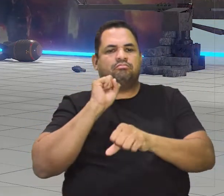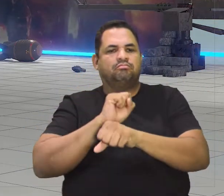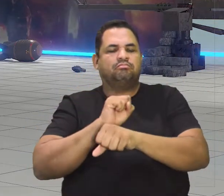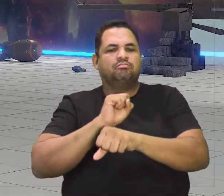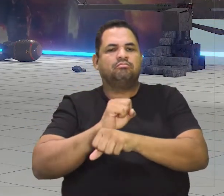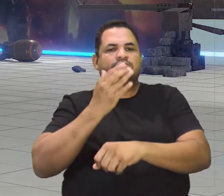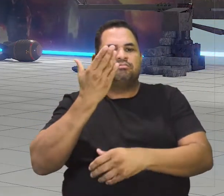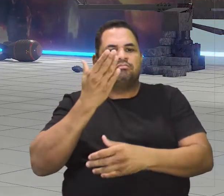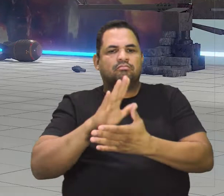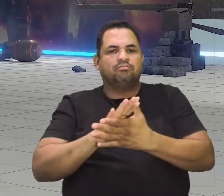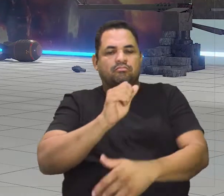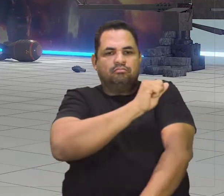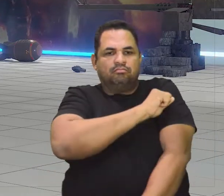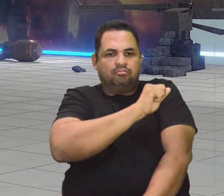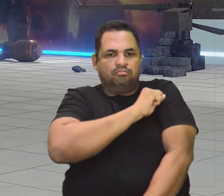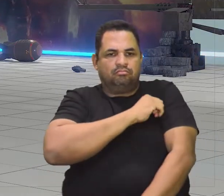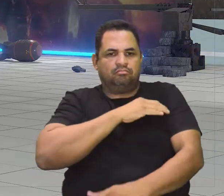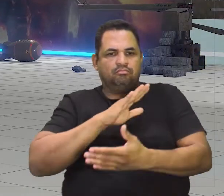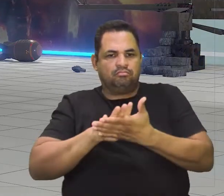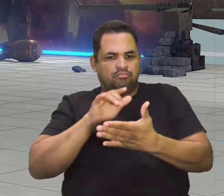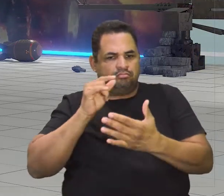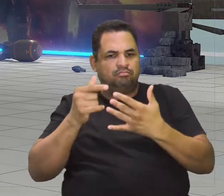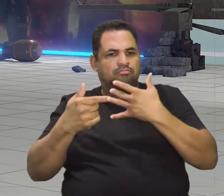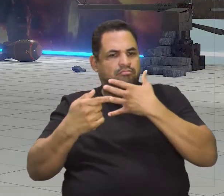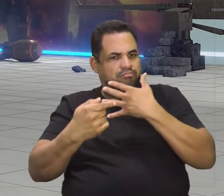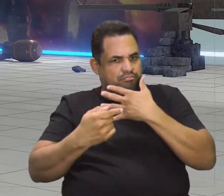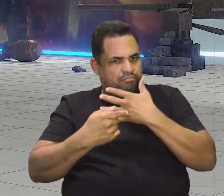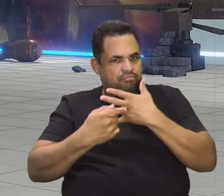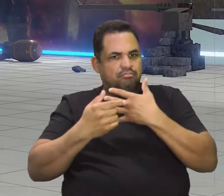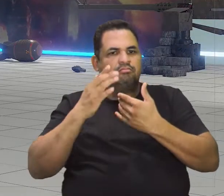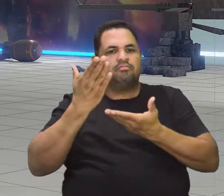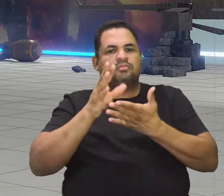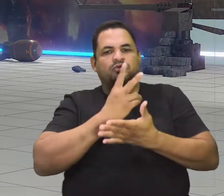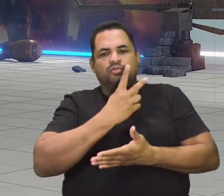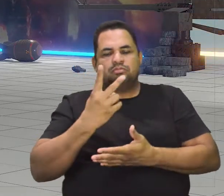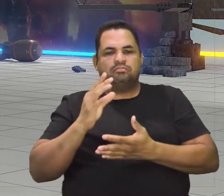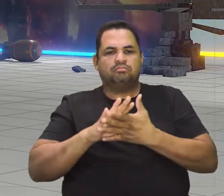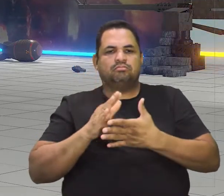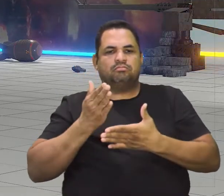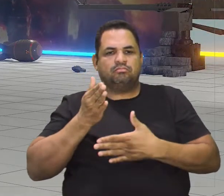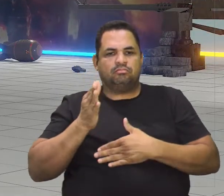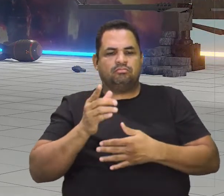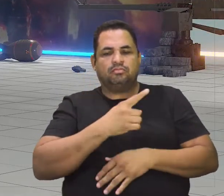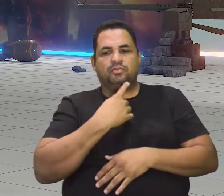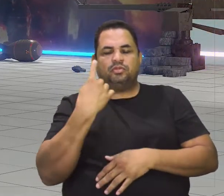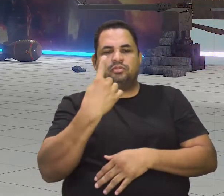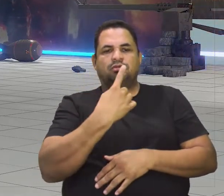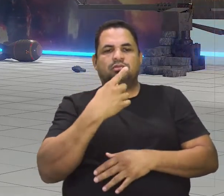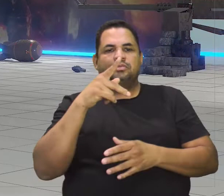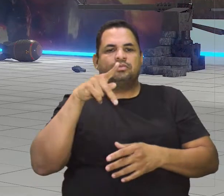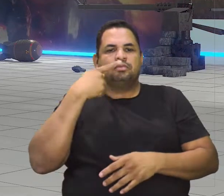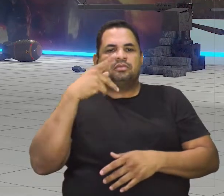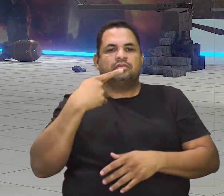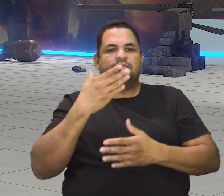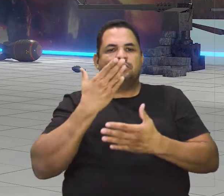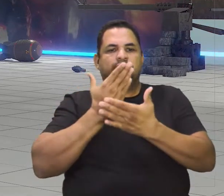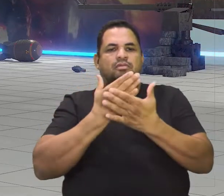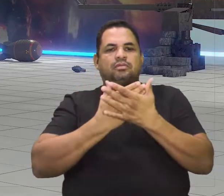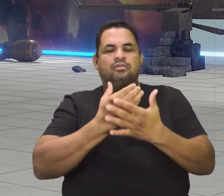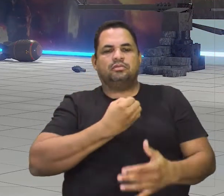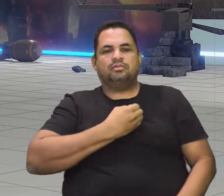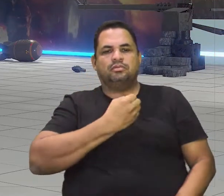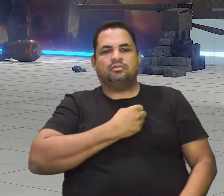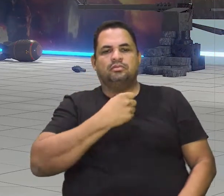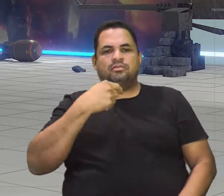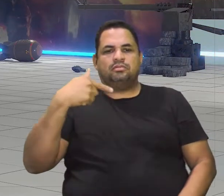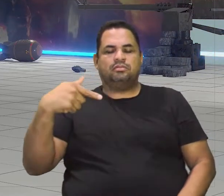vocês. Vocês, alunos, nos sigam lá no Facebook e no Instagram, porque hoje nós iremos falar sobre a aula 17.